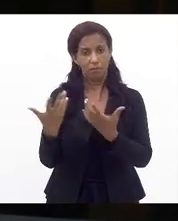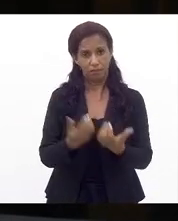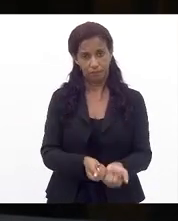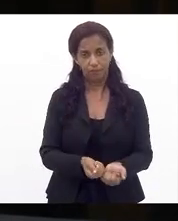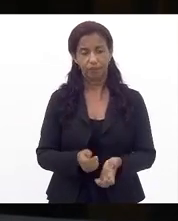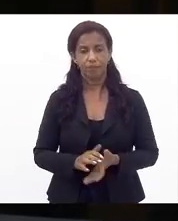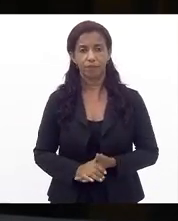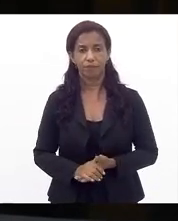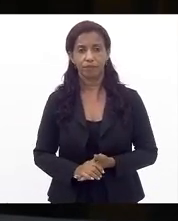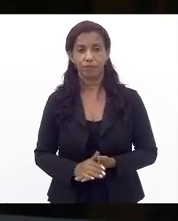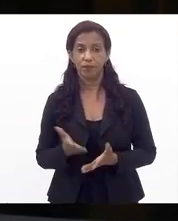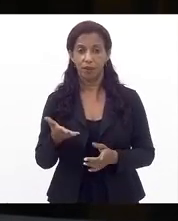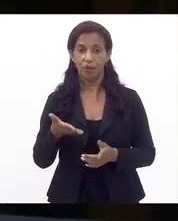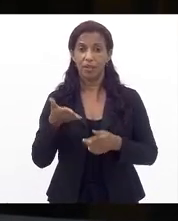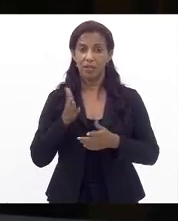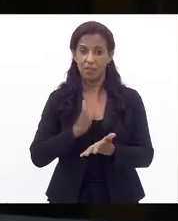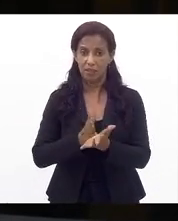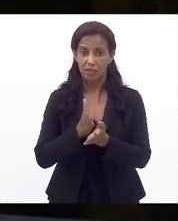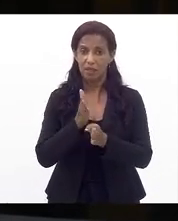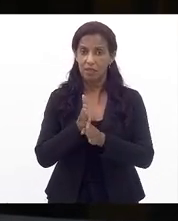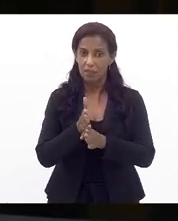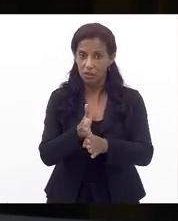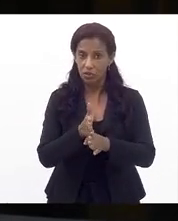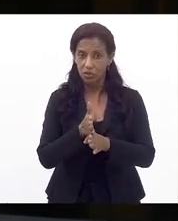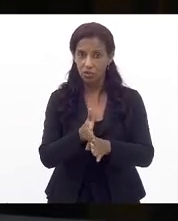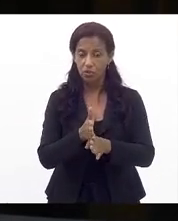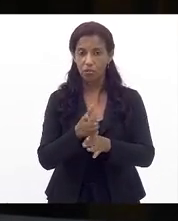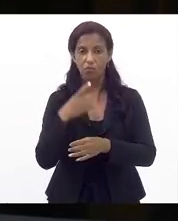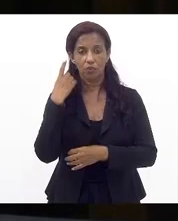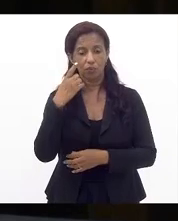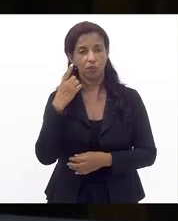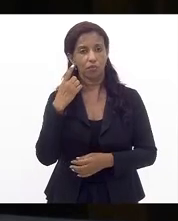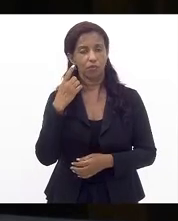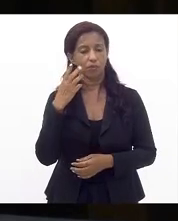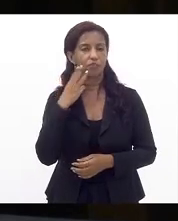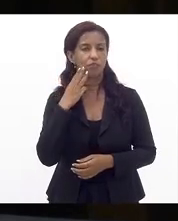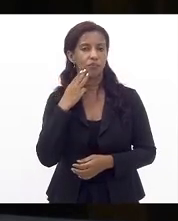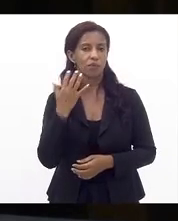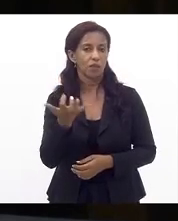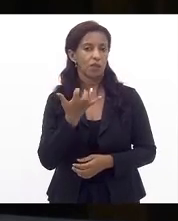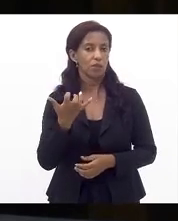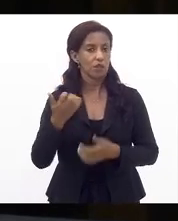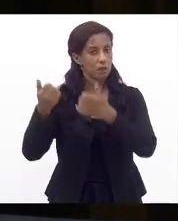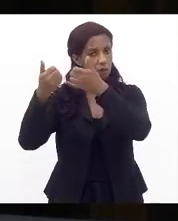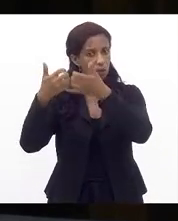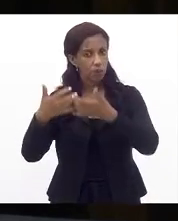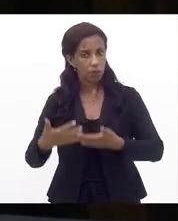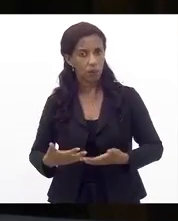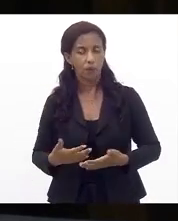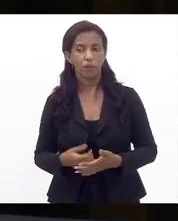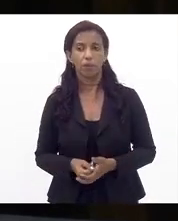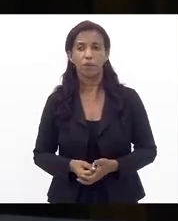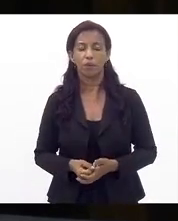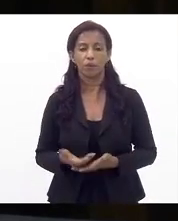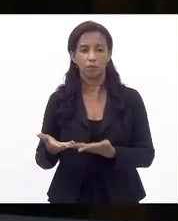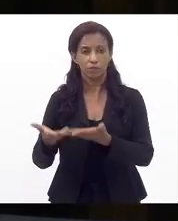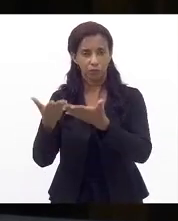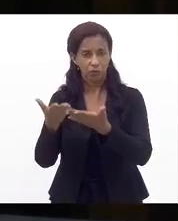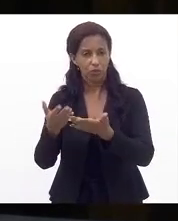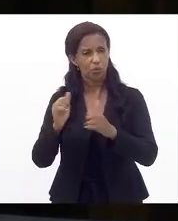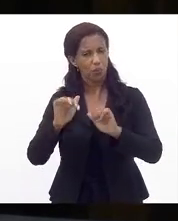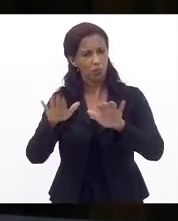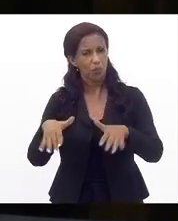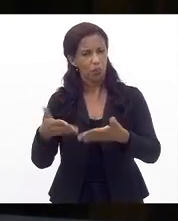não é nesse sentido Deputado waldeck que eu queria esclarecer a vossa excelência